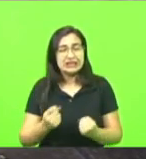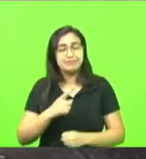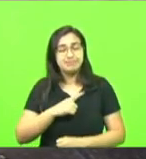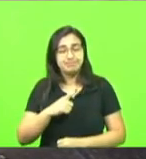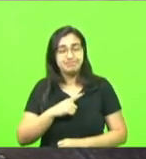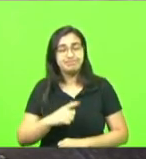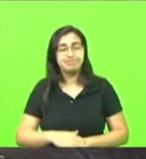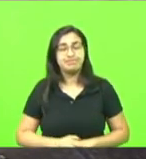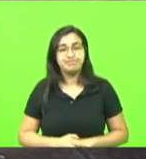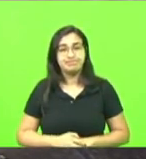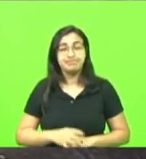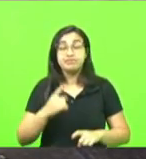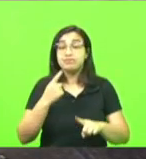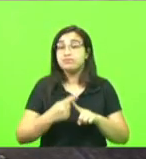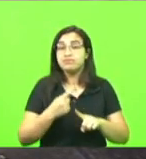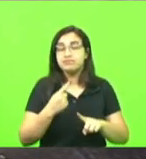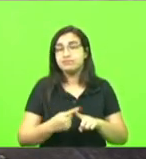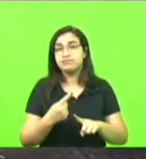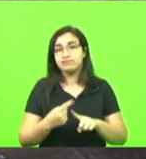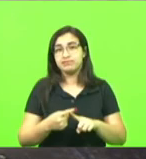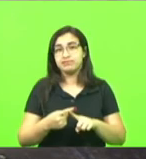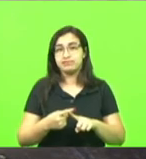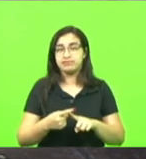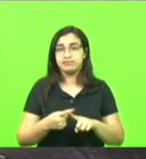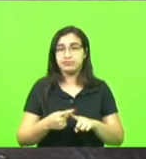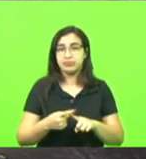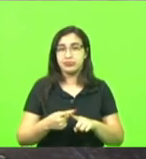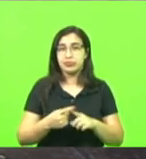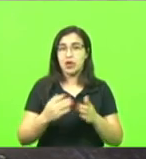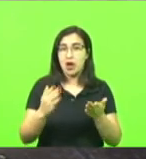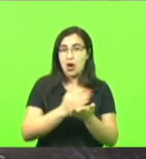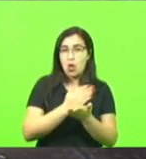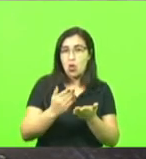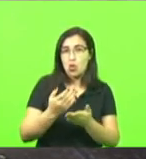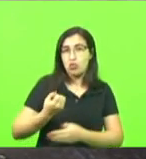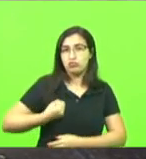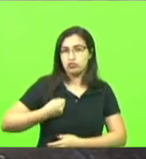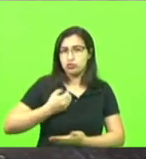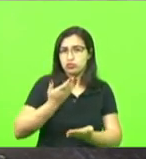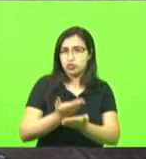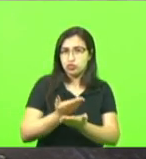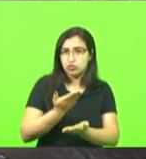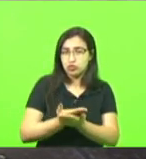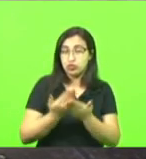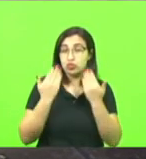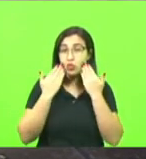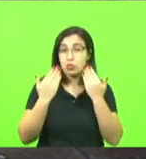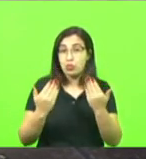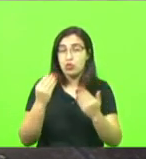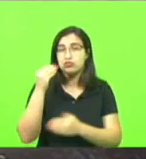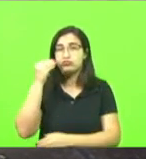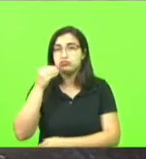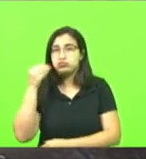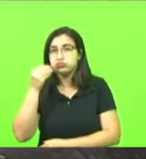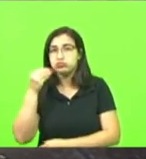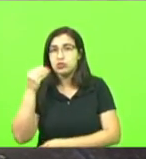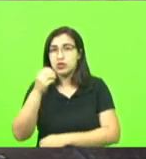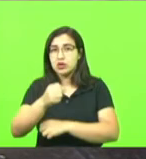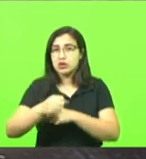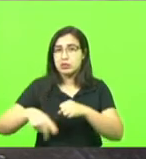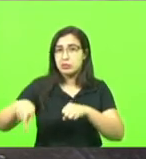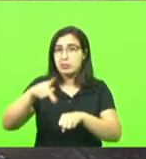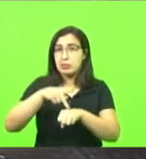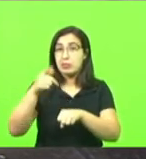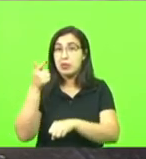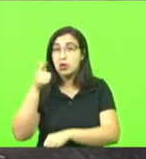mesmo porque, segundo mostram os números e todas as evidências e as experiências dos outros países,